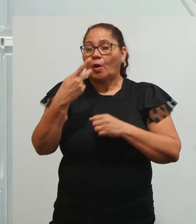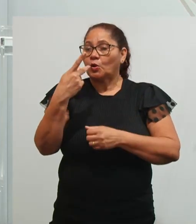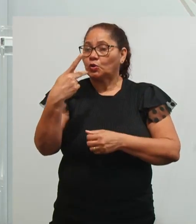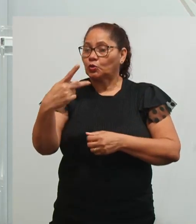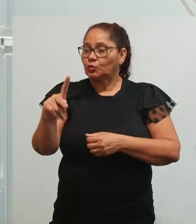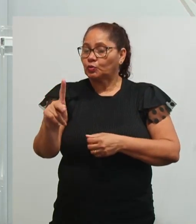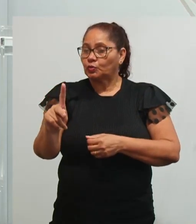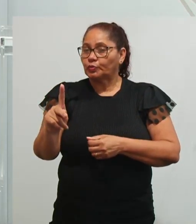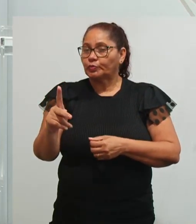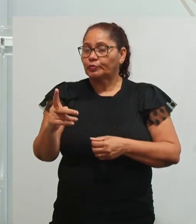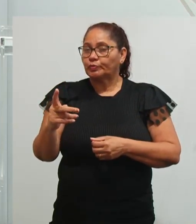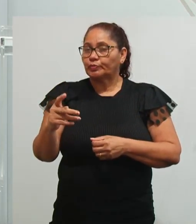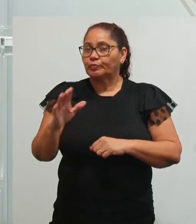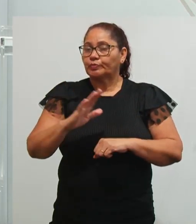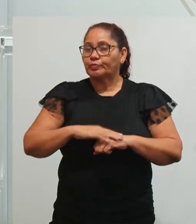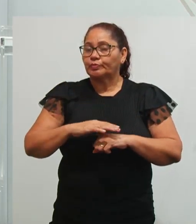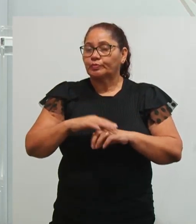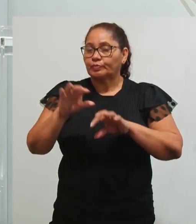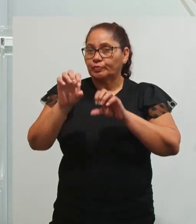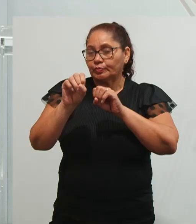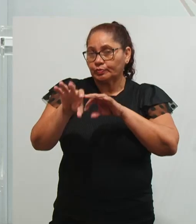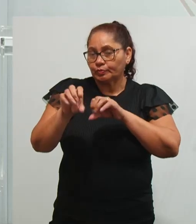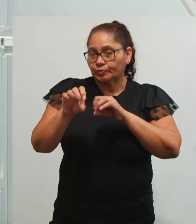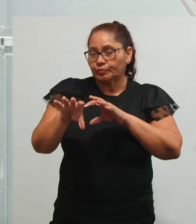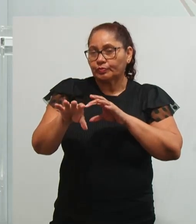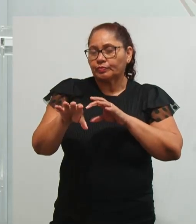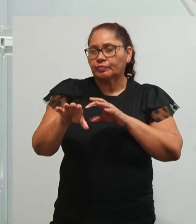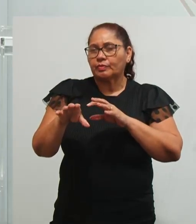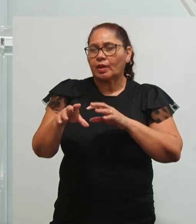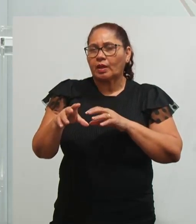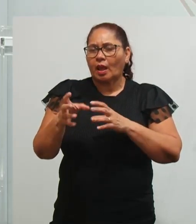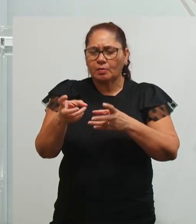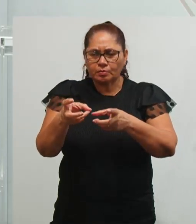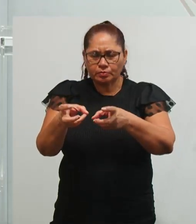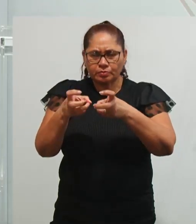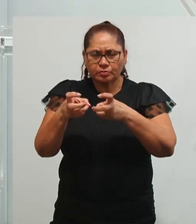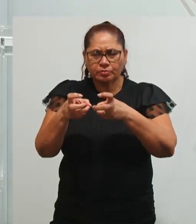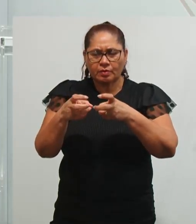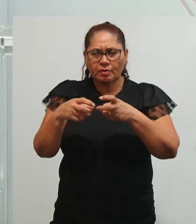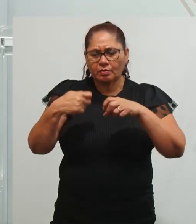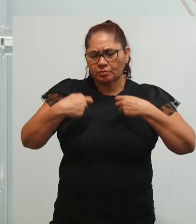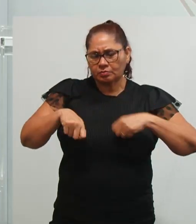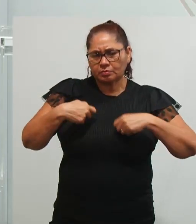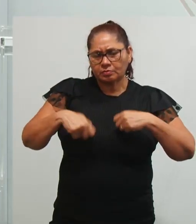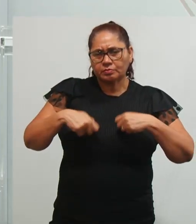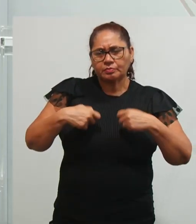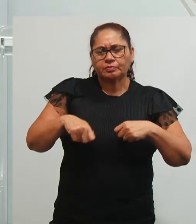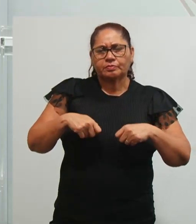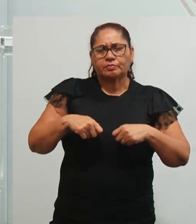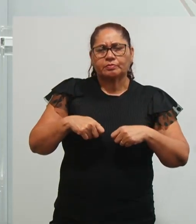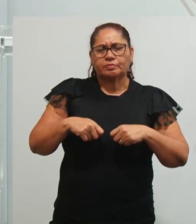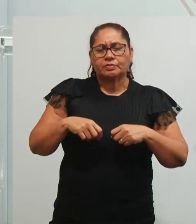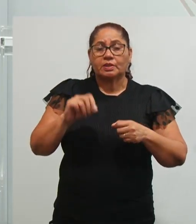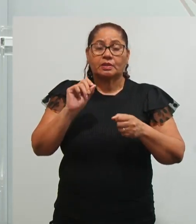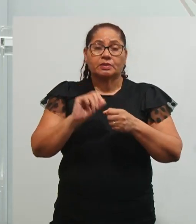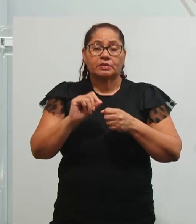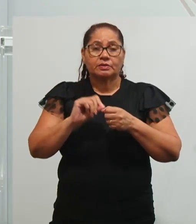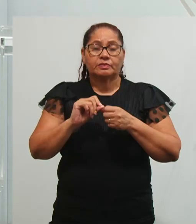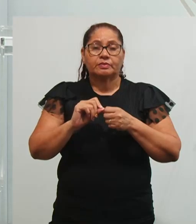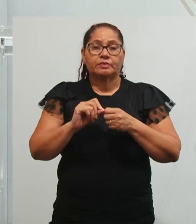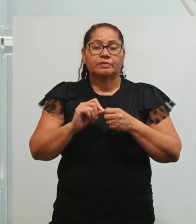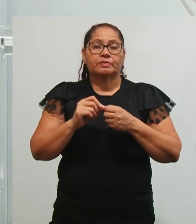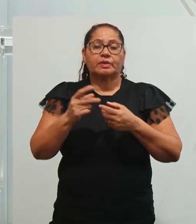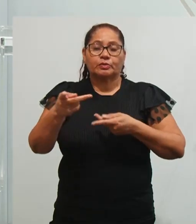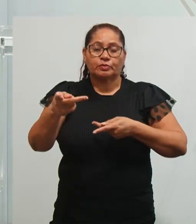sua atuação educativa e verificar o que você precisa de realizar no